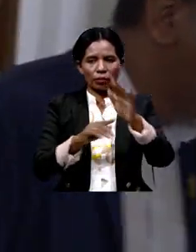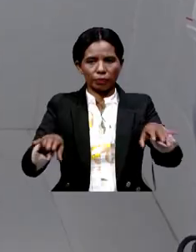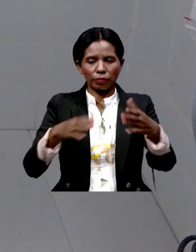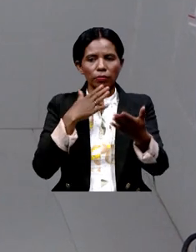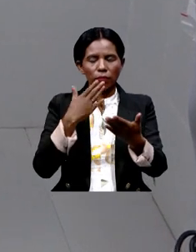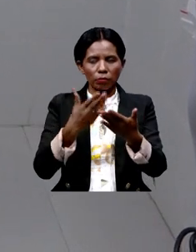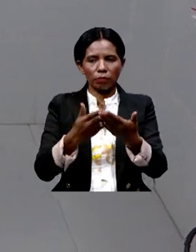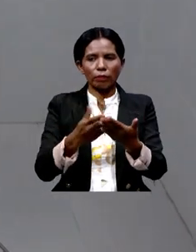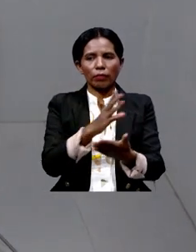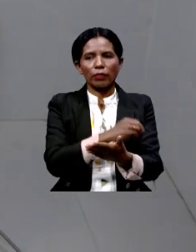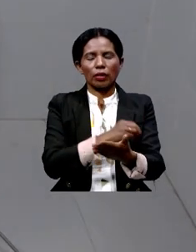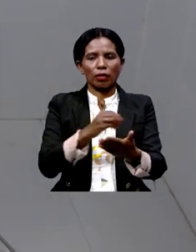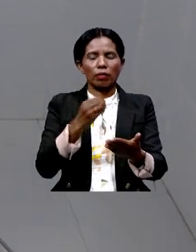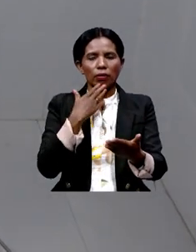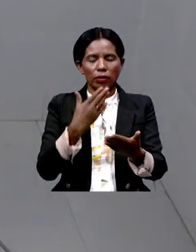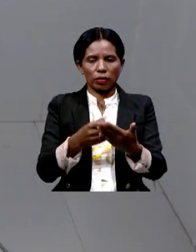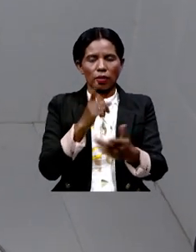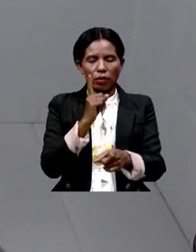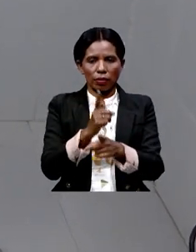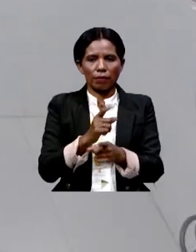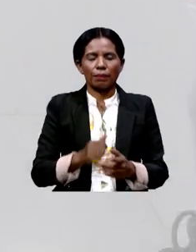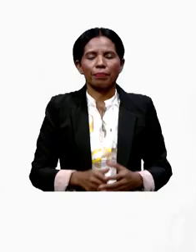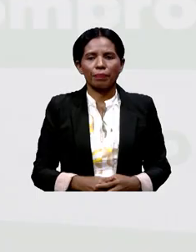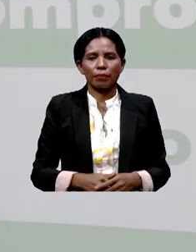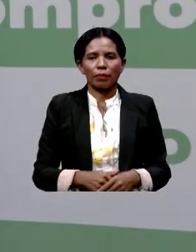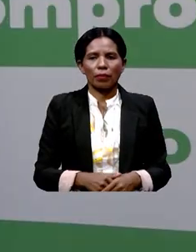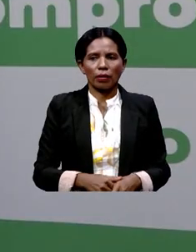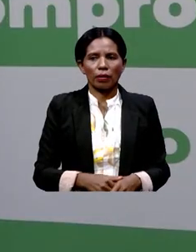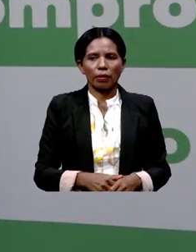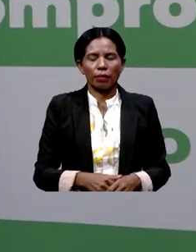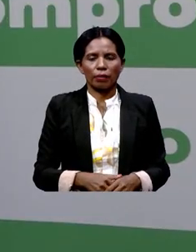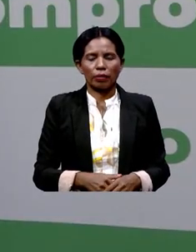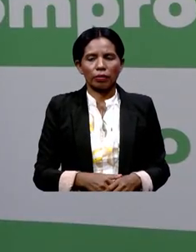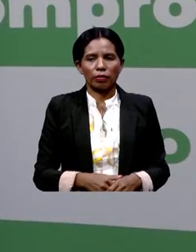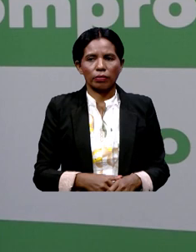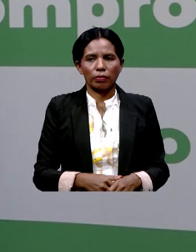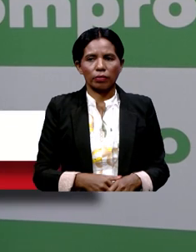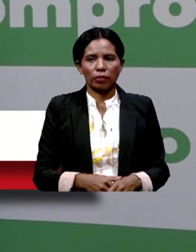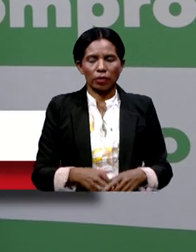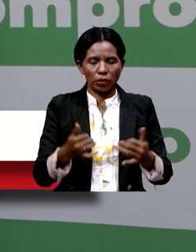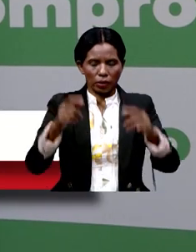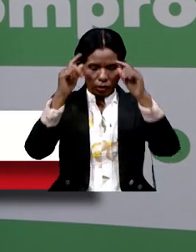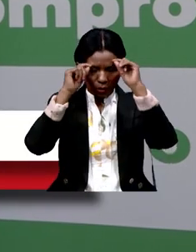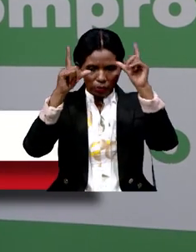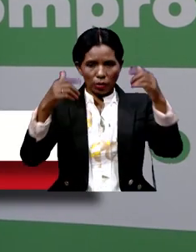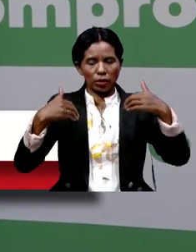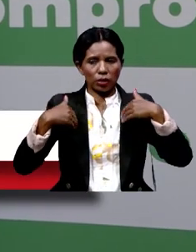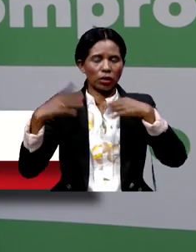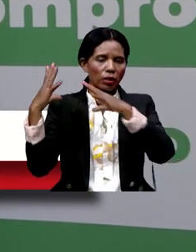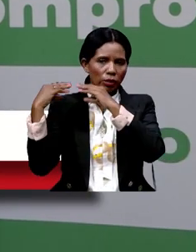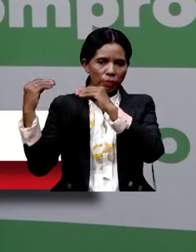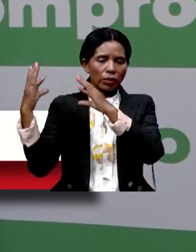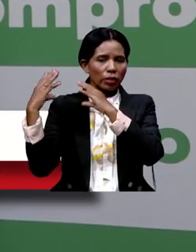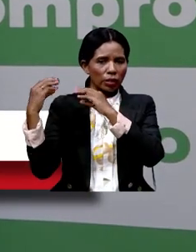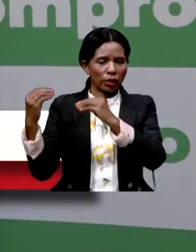ho profesional no qualidade. Question. At present now, Timor-Leste is experiencing a steady decline